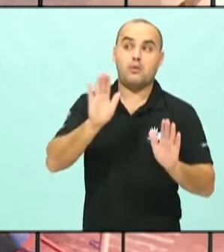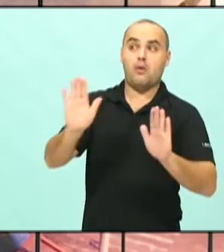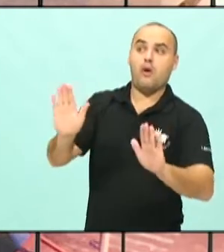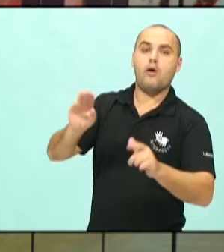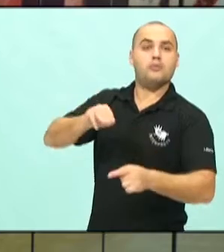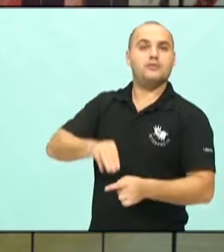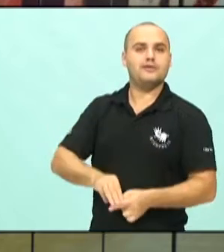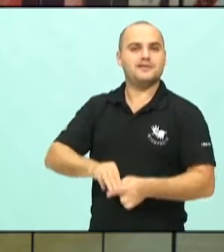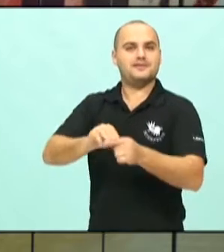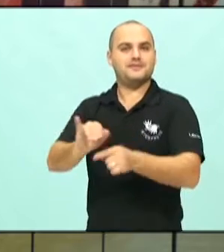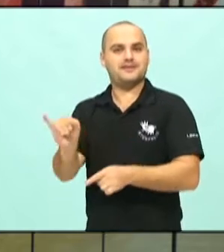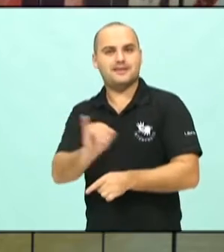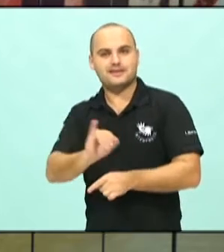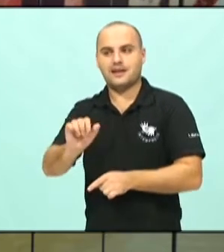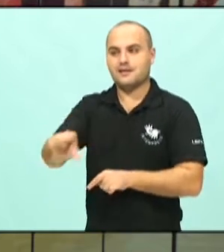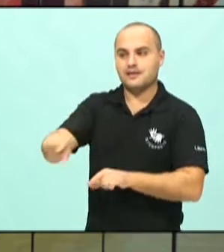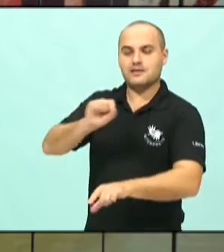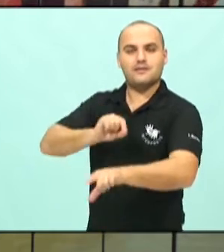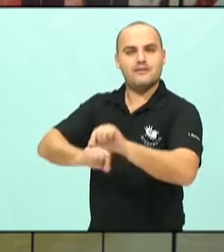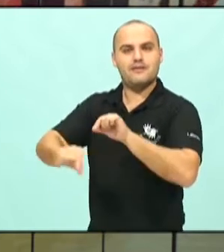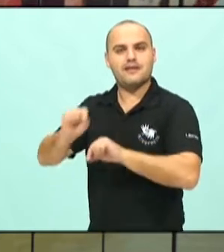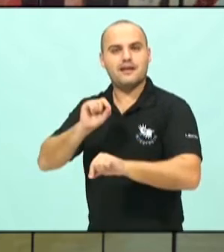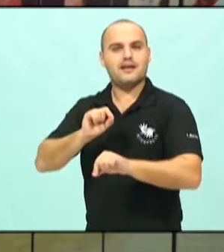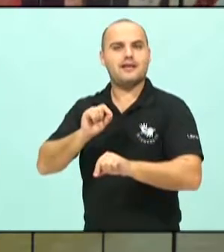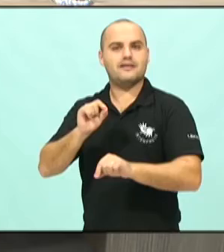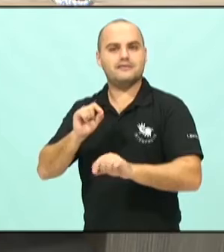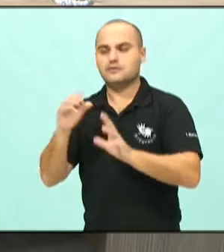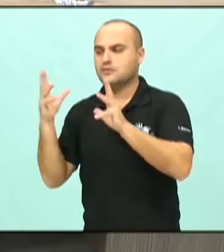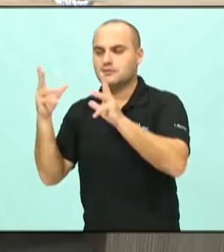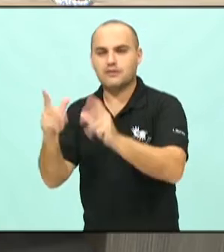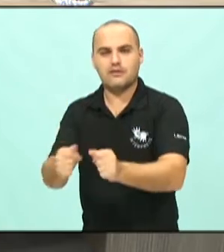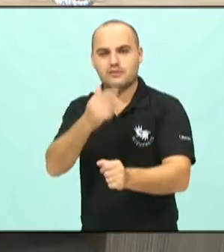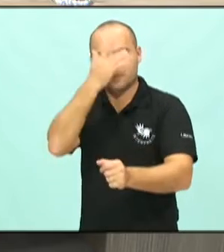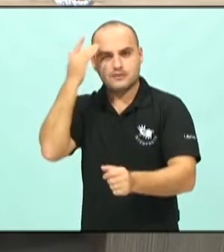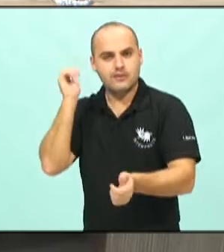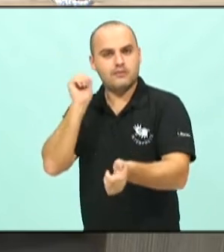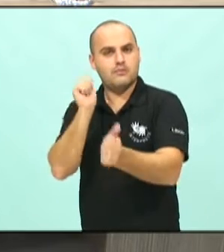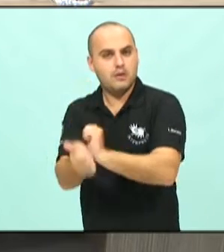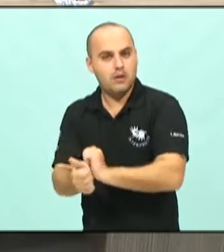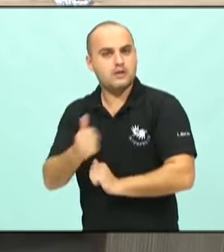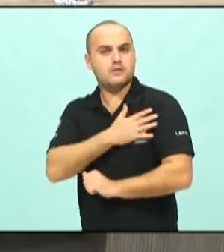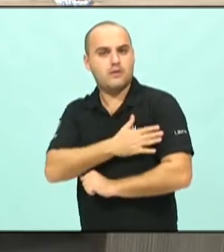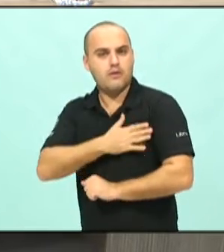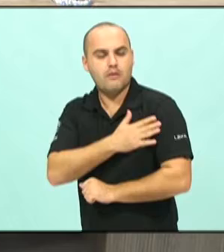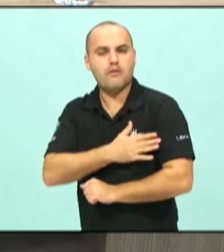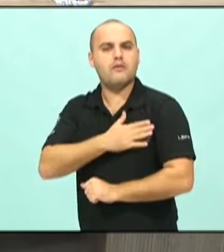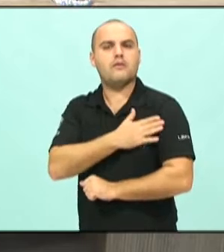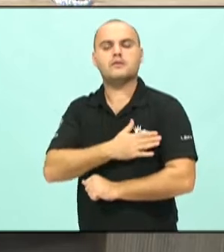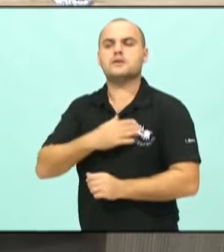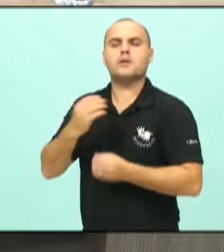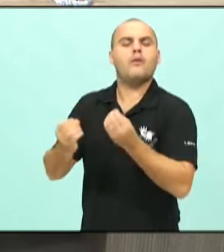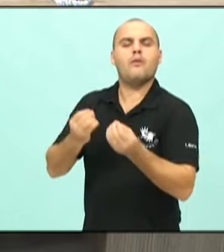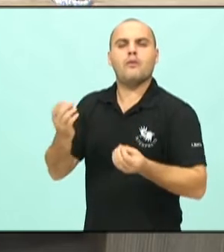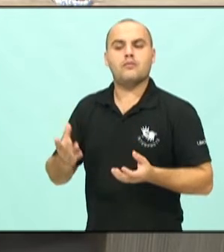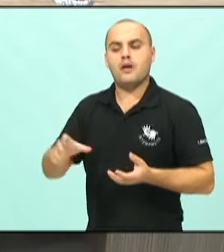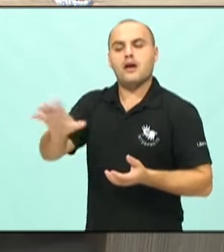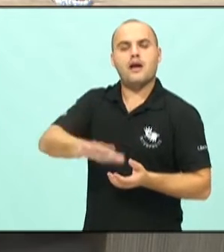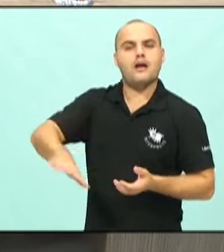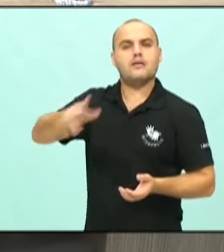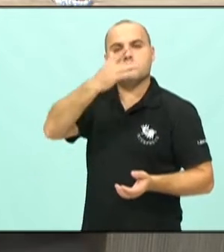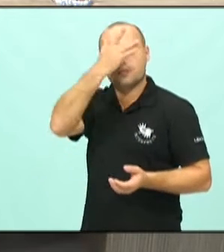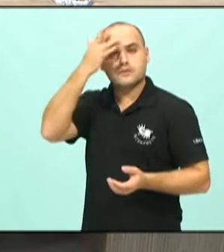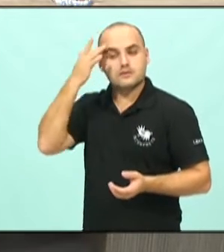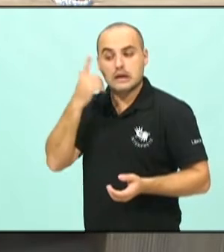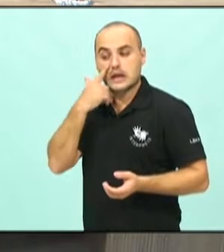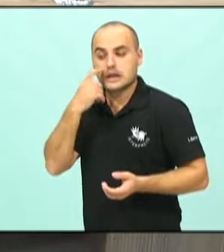Itajaí está fazendo a seleção de todos nós que participamos de esporte e como que essas pessoas podem demonstrar o